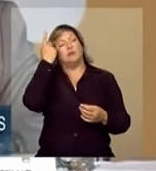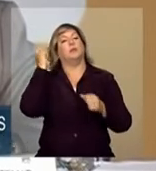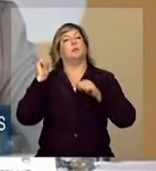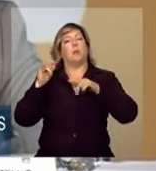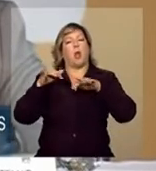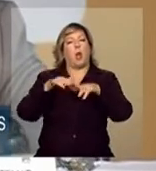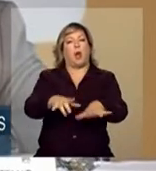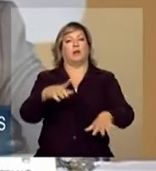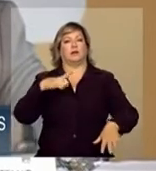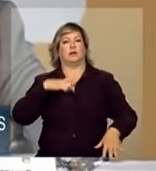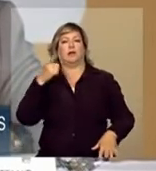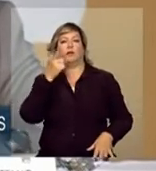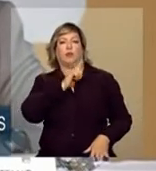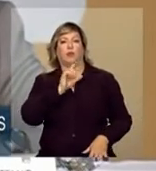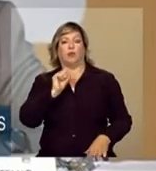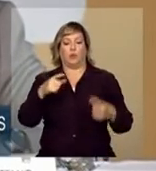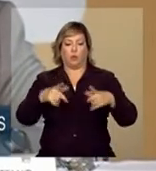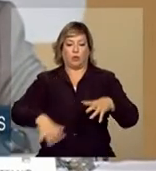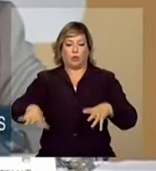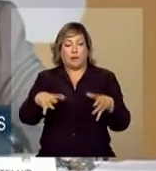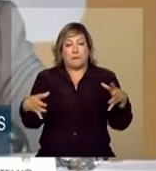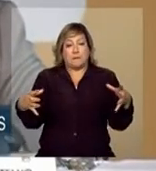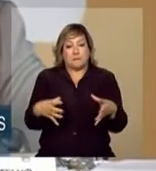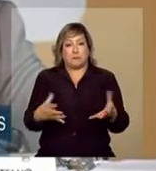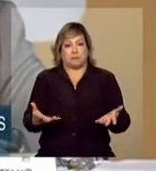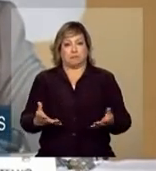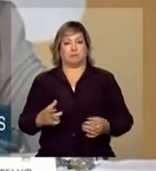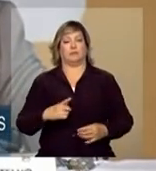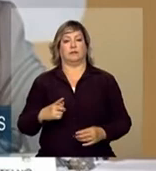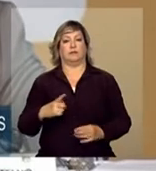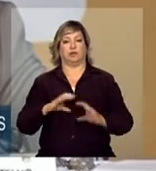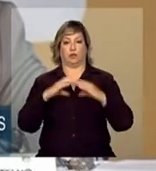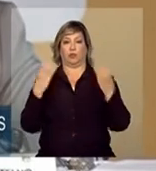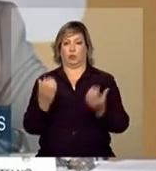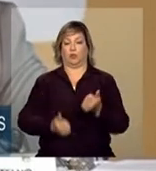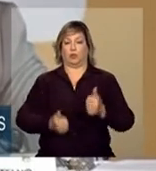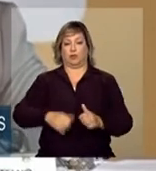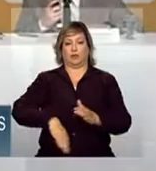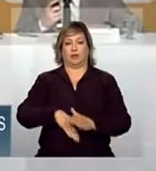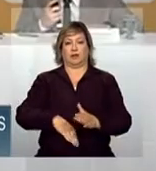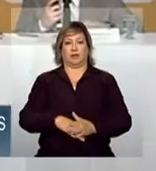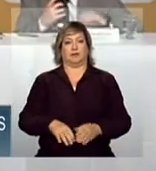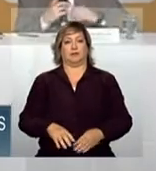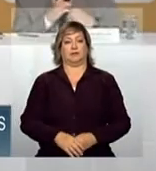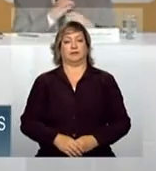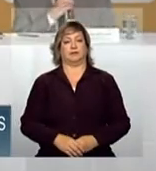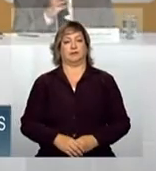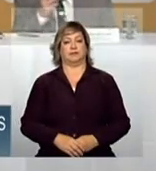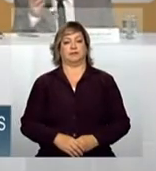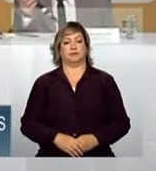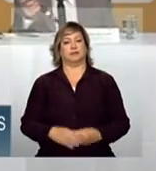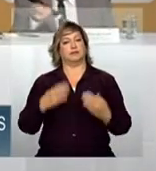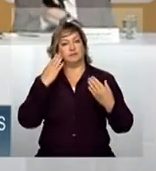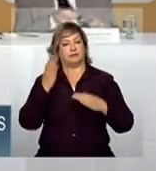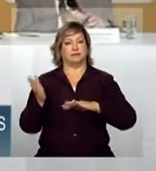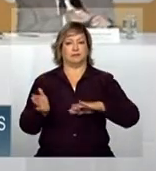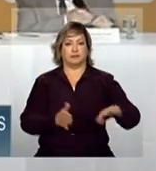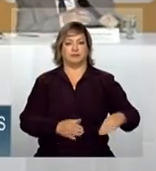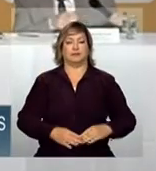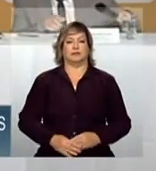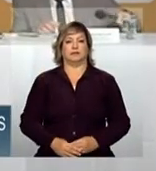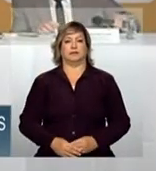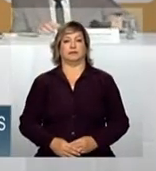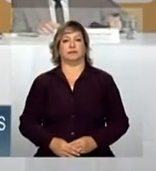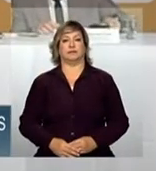num pequeno espaço, né, num espaço ali reduzido do estádio. Obrigado. Okay, obrigado, Thiago. Vamos passar